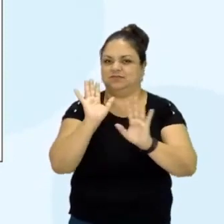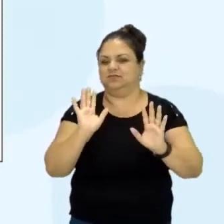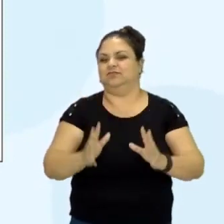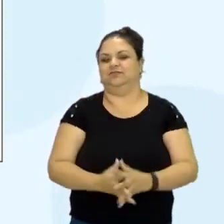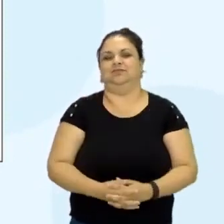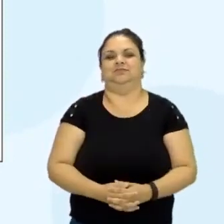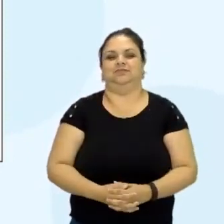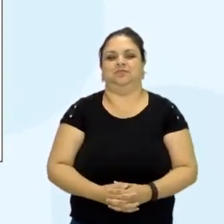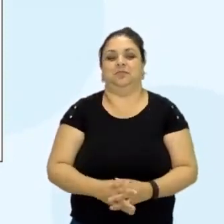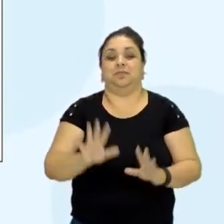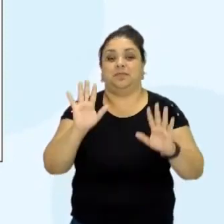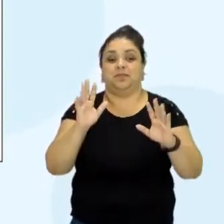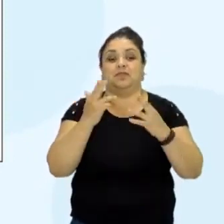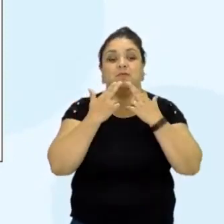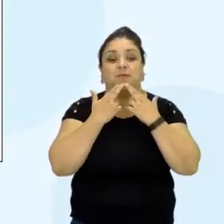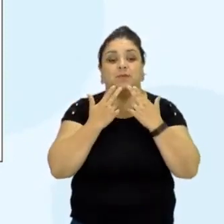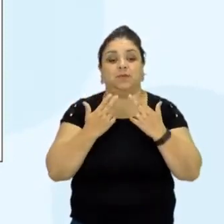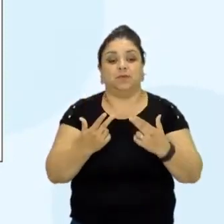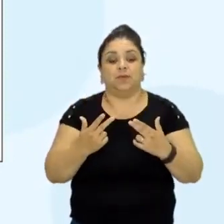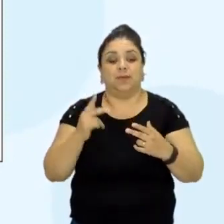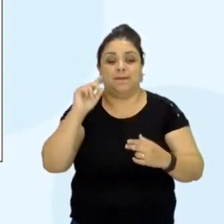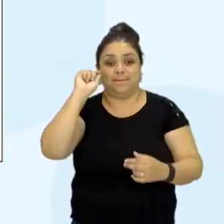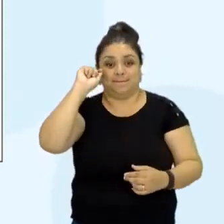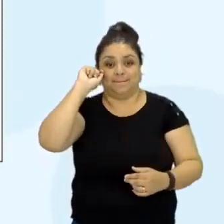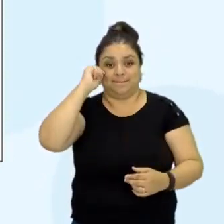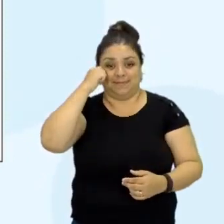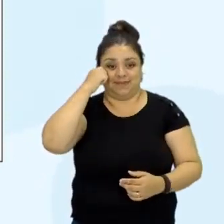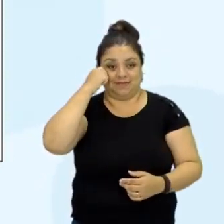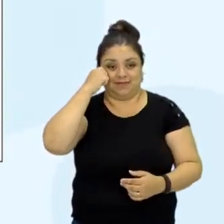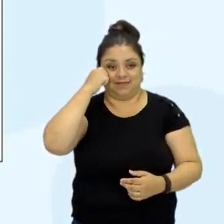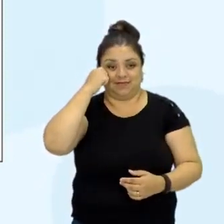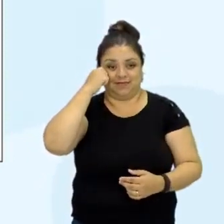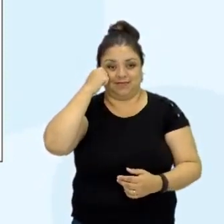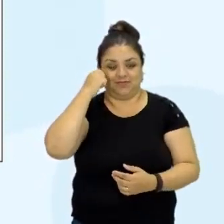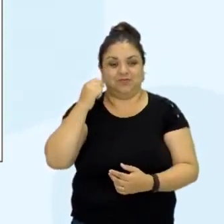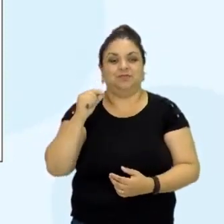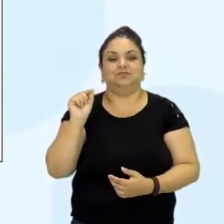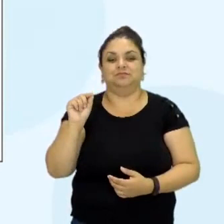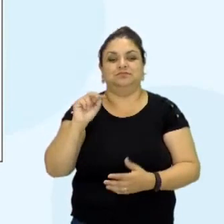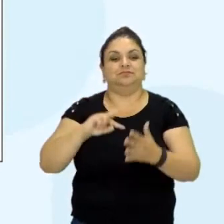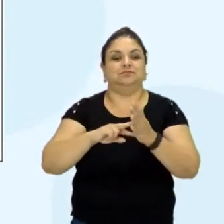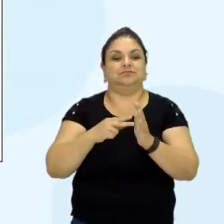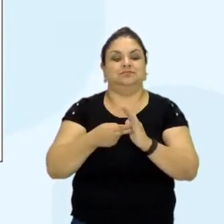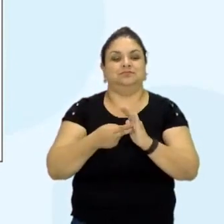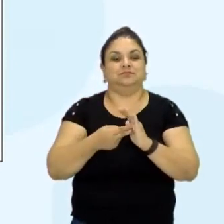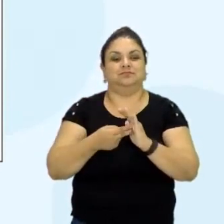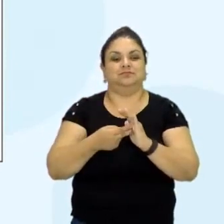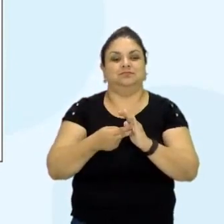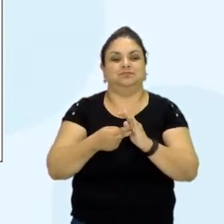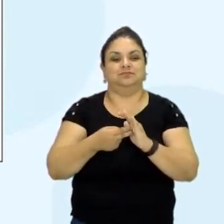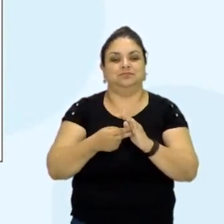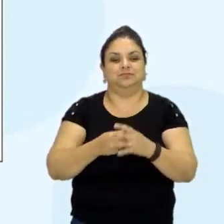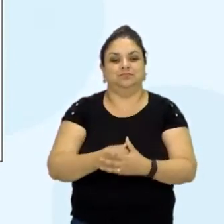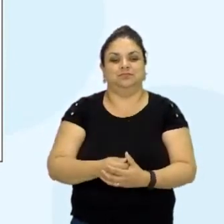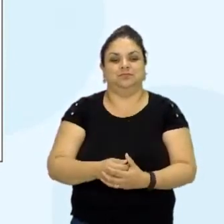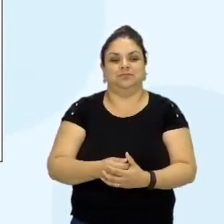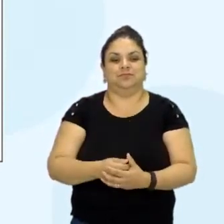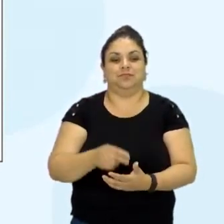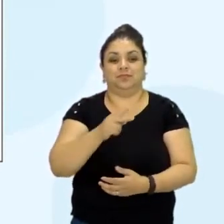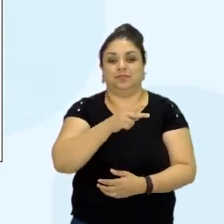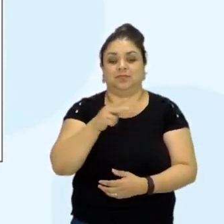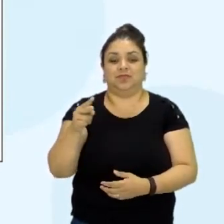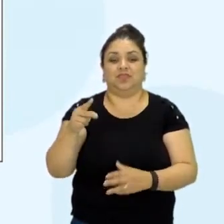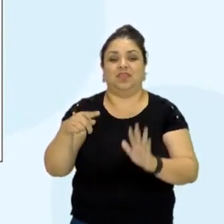fala sobre cor, o preto, tá? O preto, ele é igual a